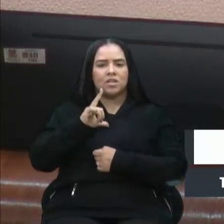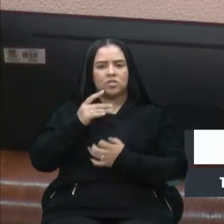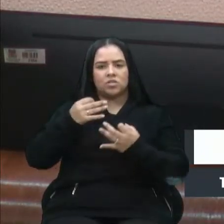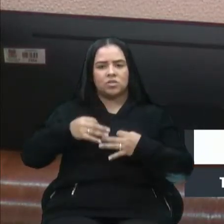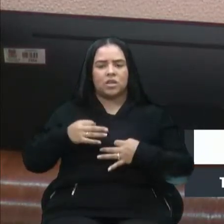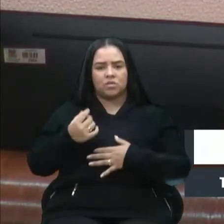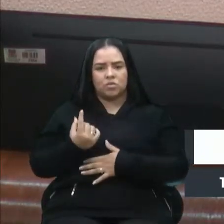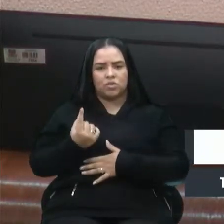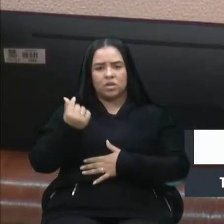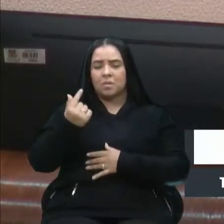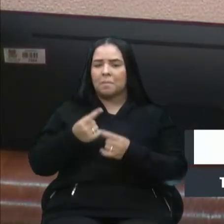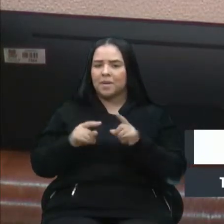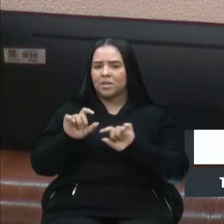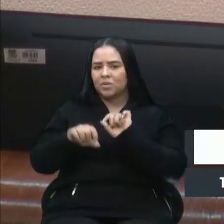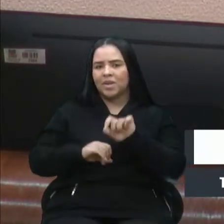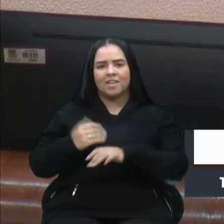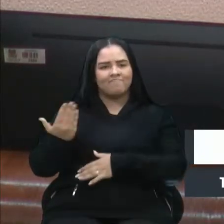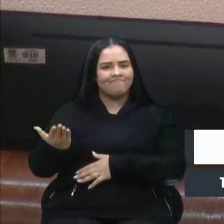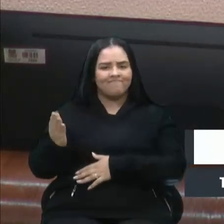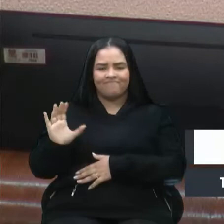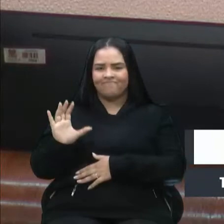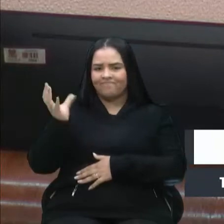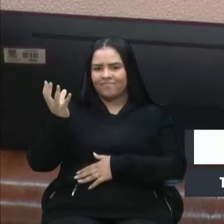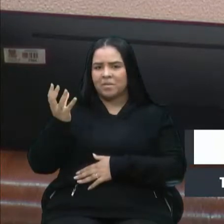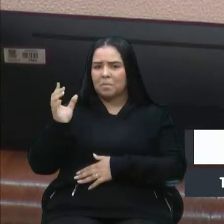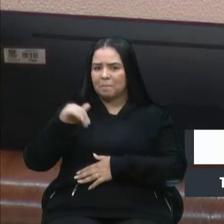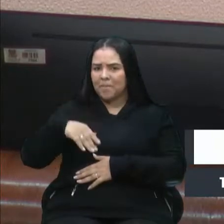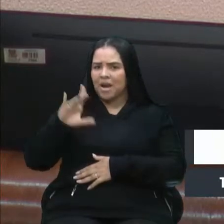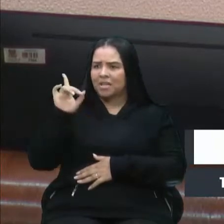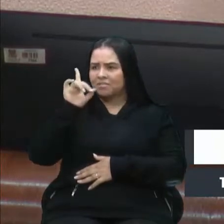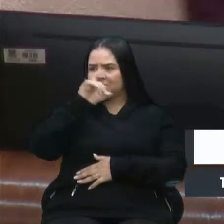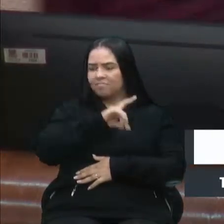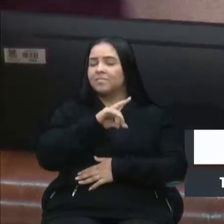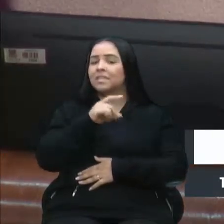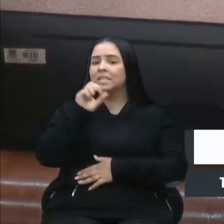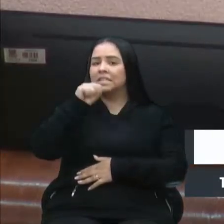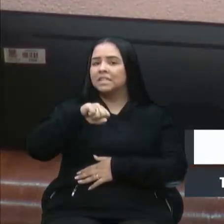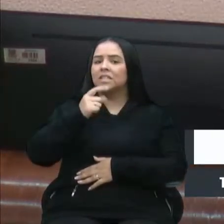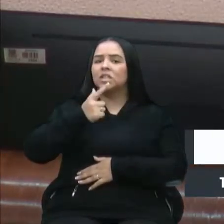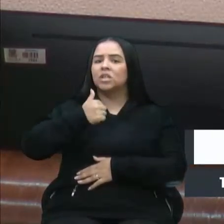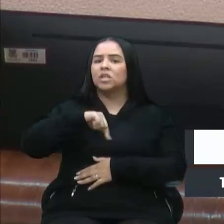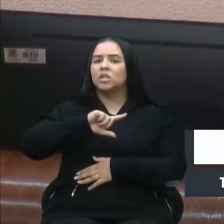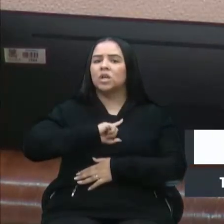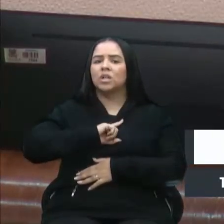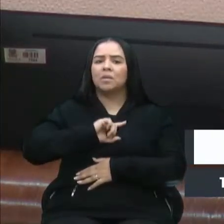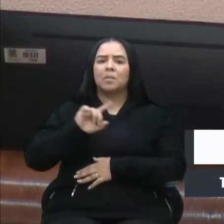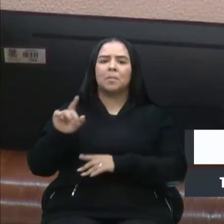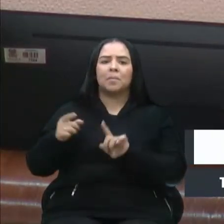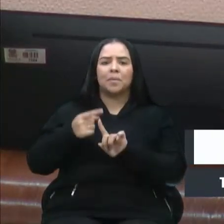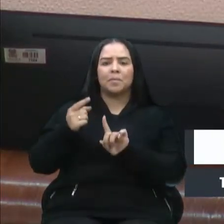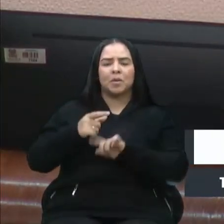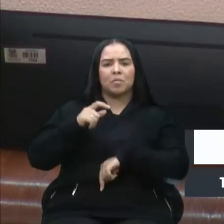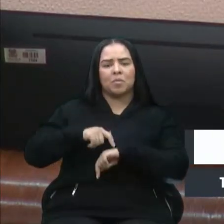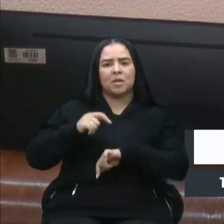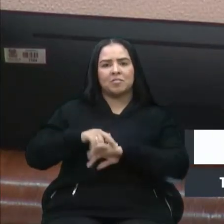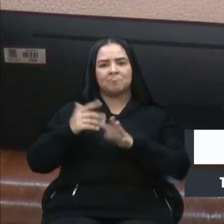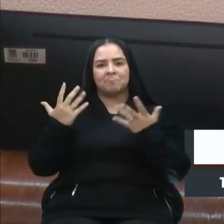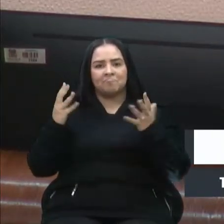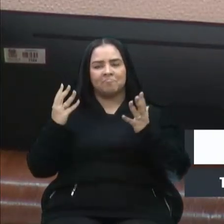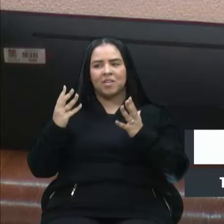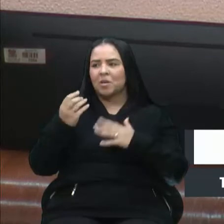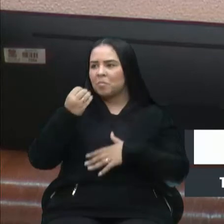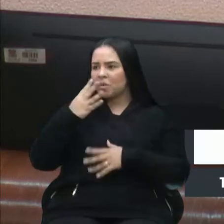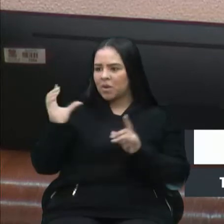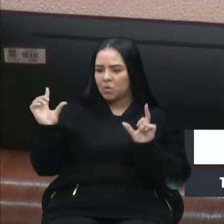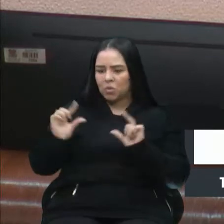mas com essa situação vai ficar mais difícil ainda então é claro que a gente num primeiro momento comemora é bom a redução